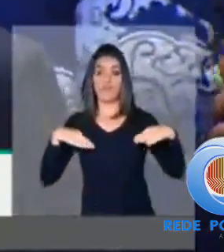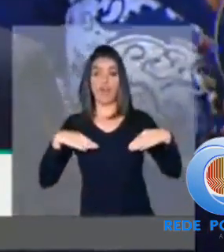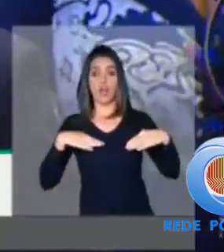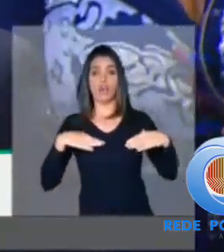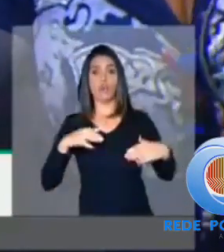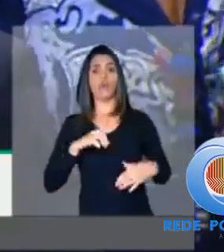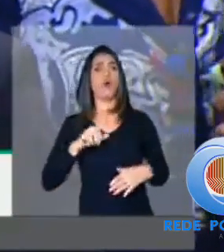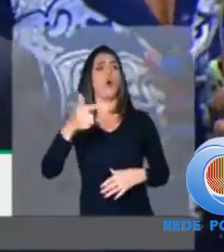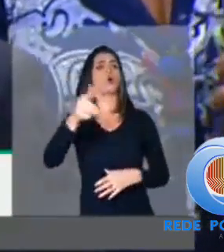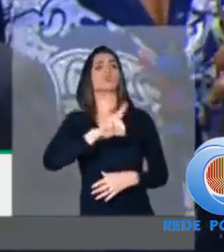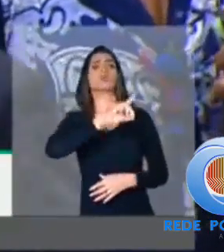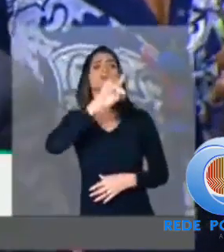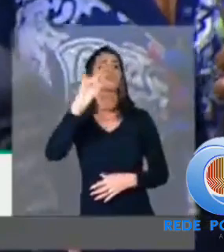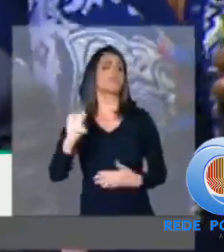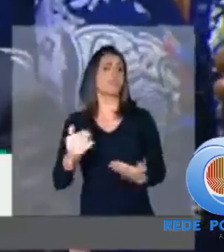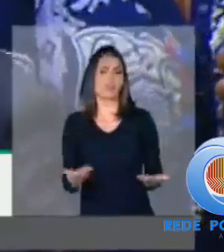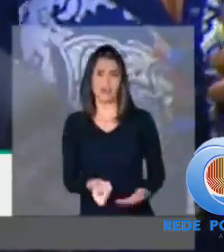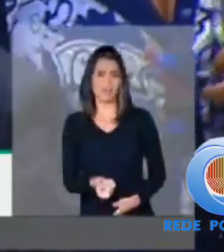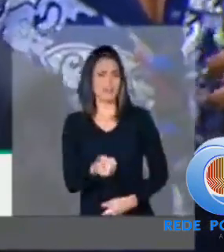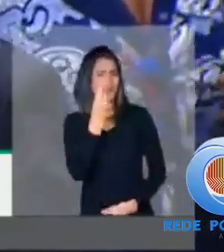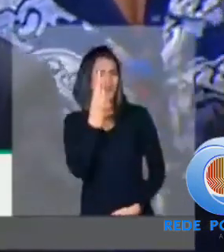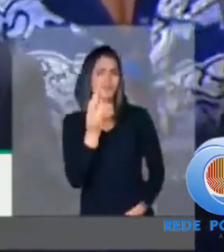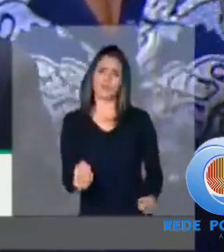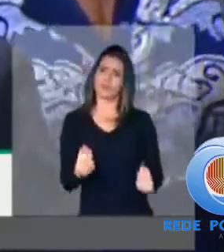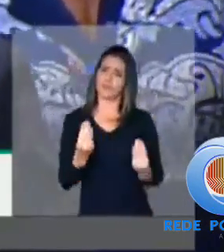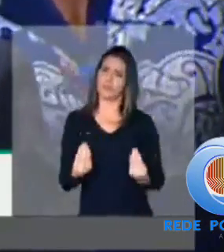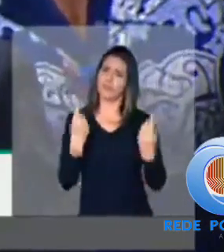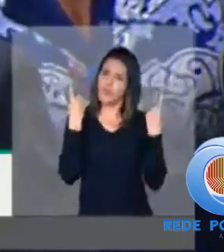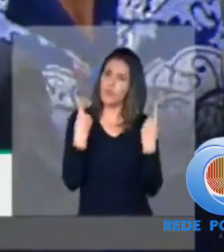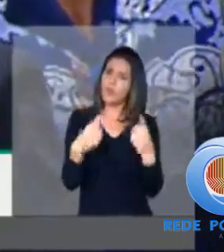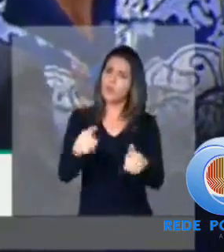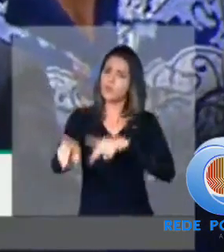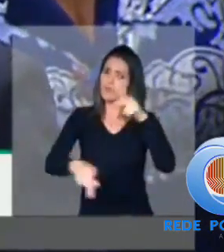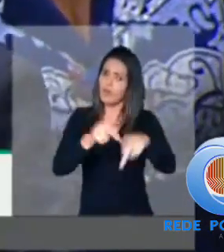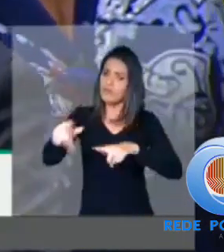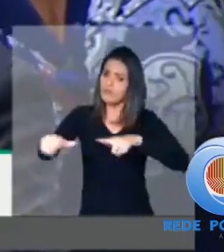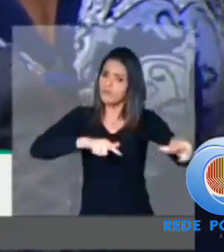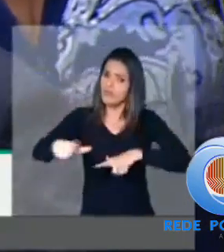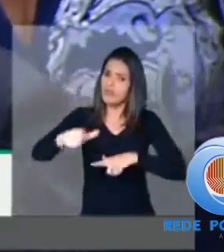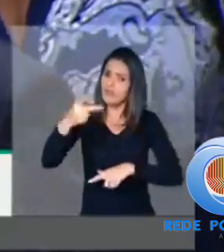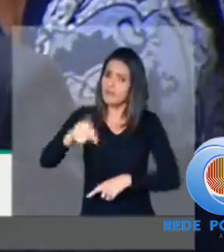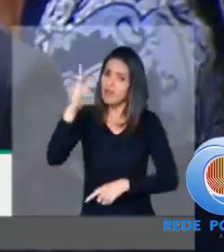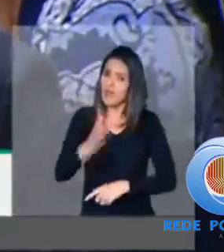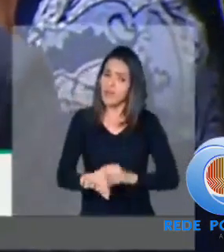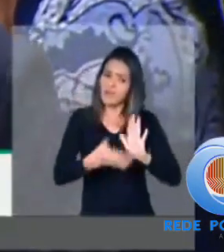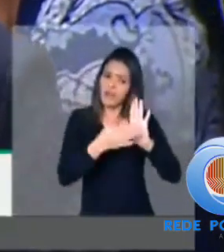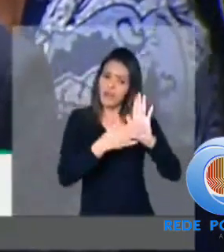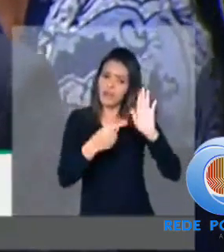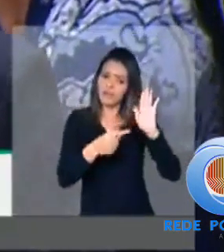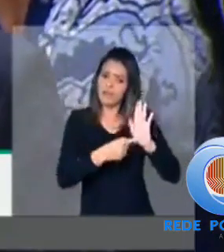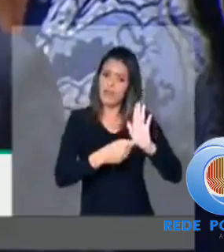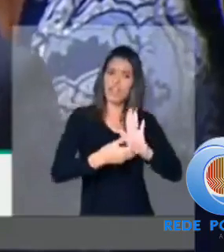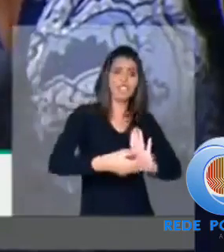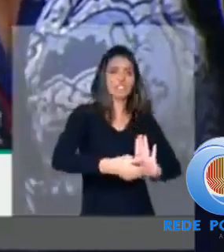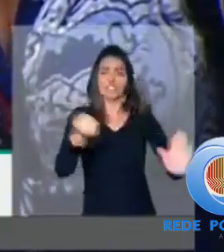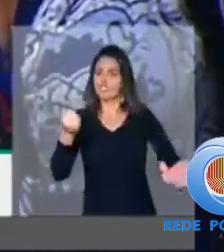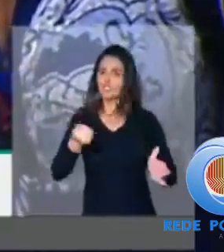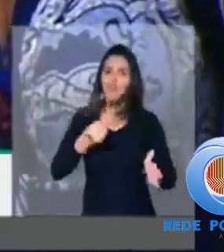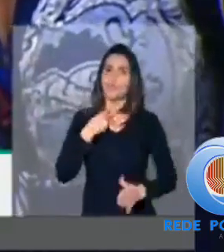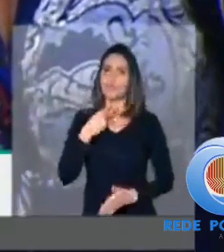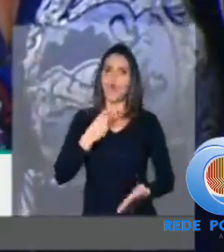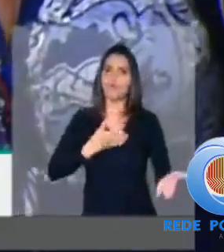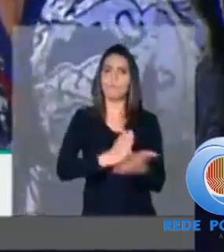semana. Isso é um absurdo, é um escárnio com o trabalhador brasileiro. Essa matéria tem que ser